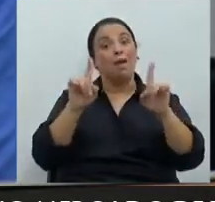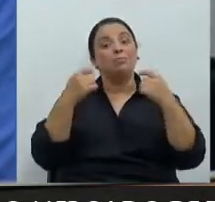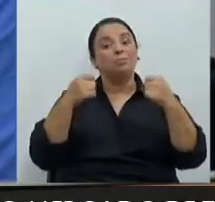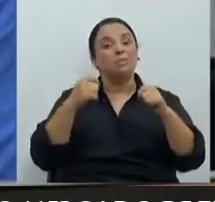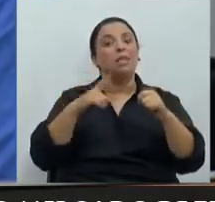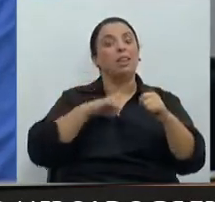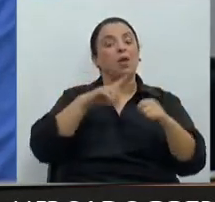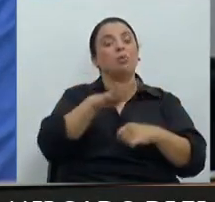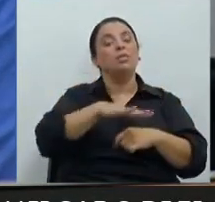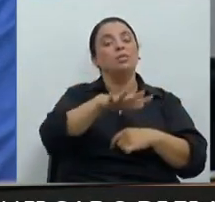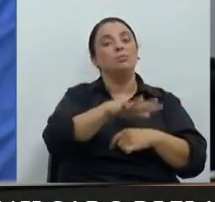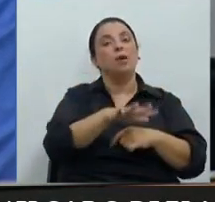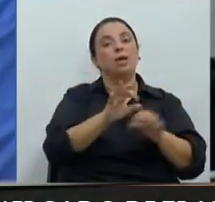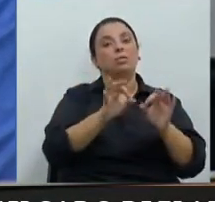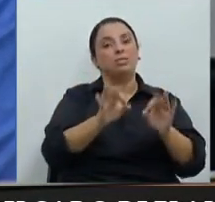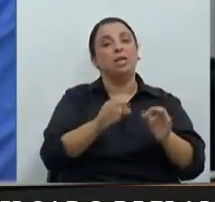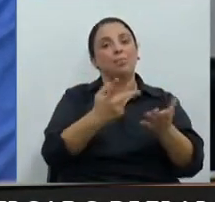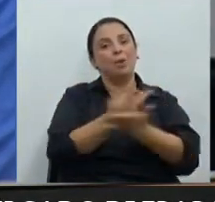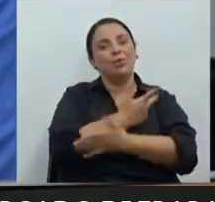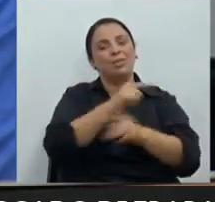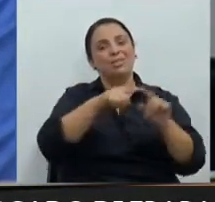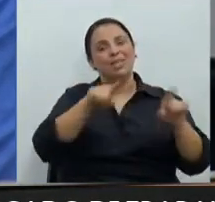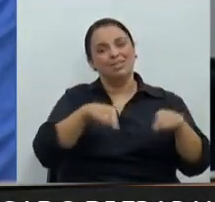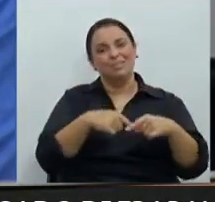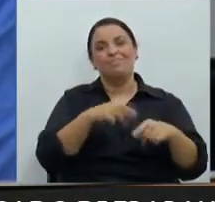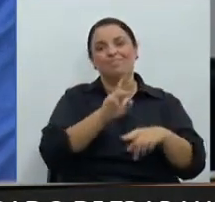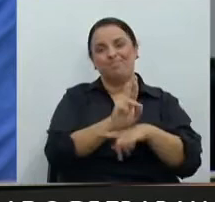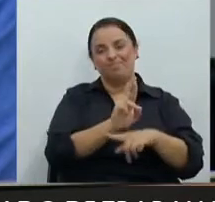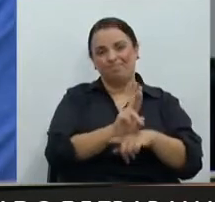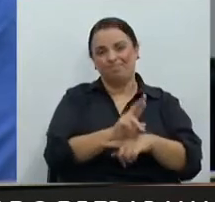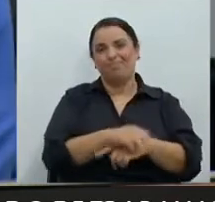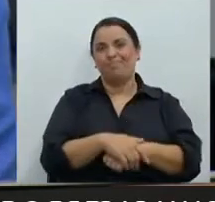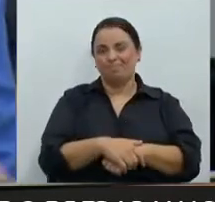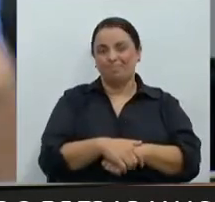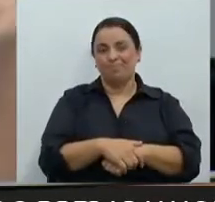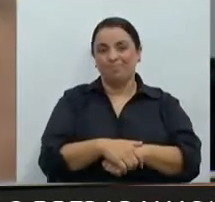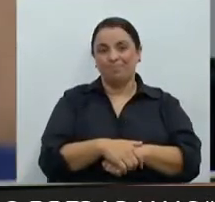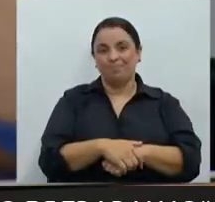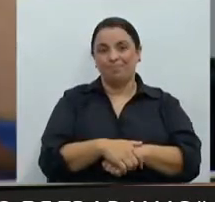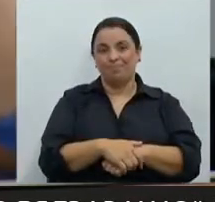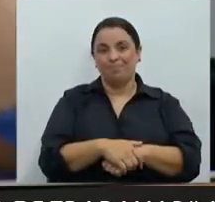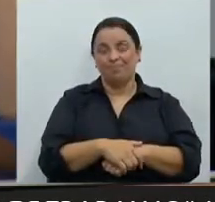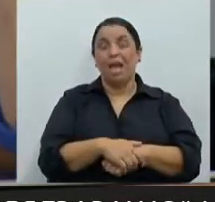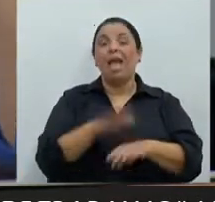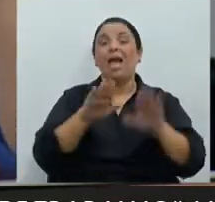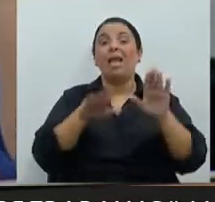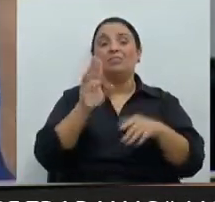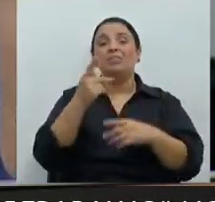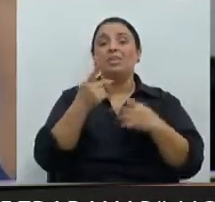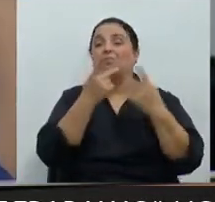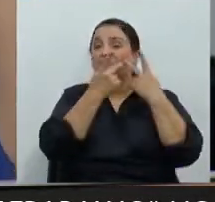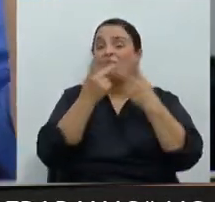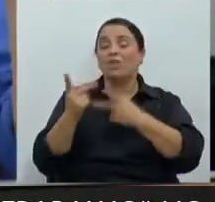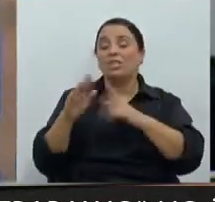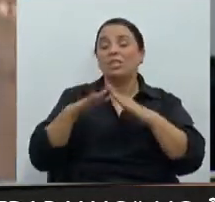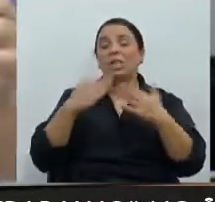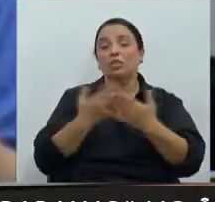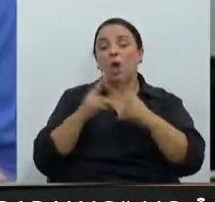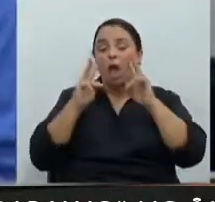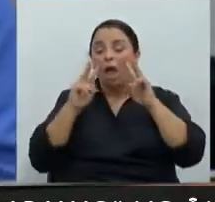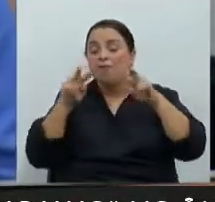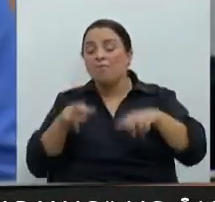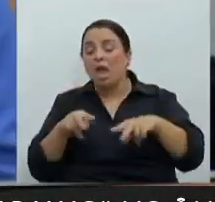anteriormente, a gente tinha o pedido, e muitas vezes era só um espacinho ali, muito